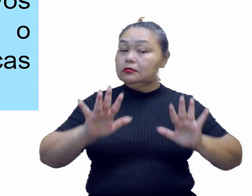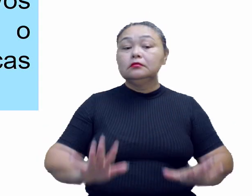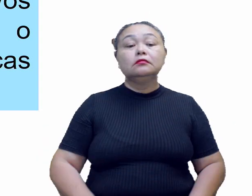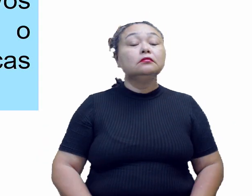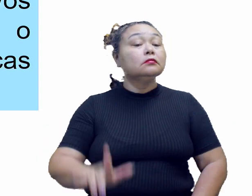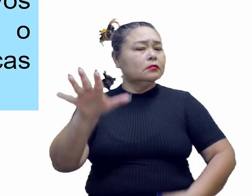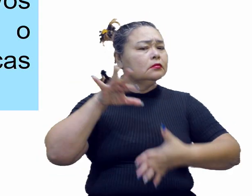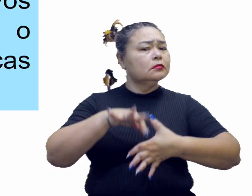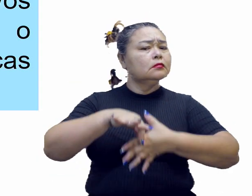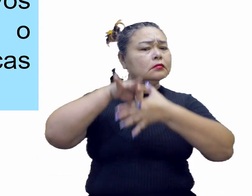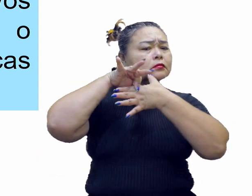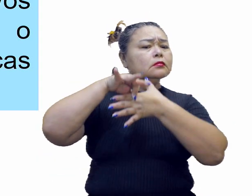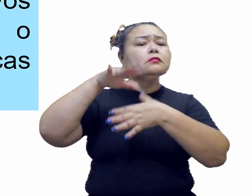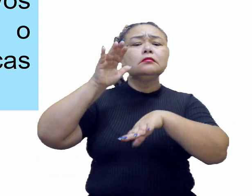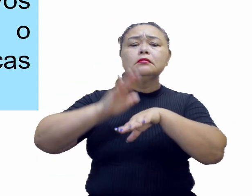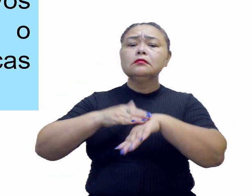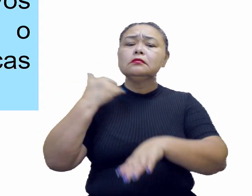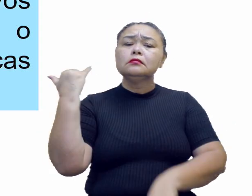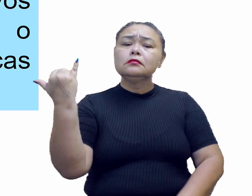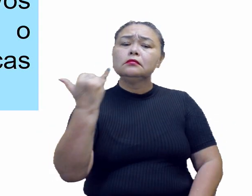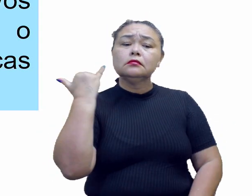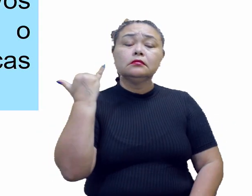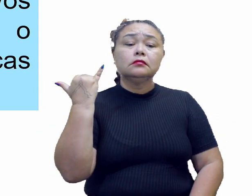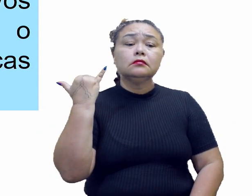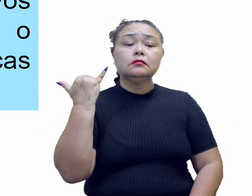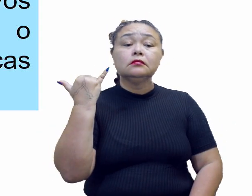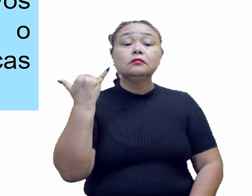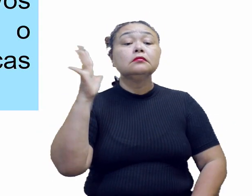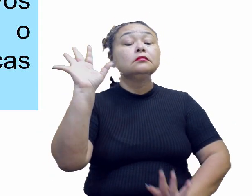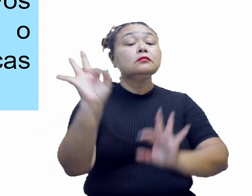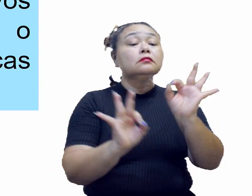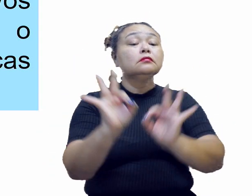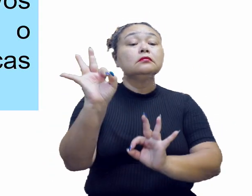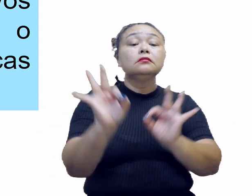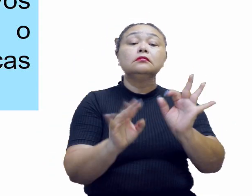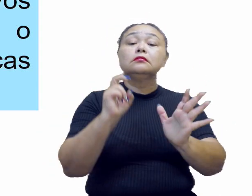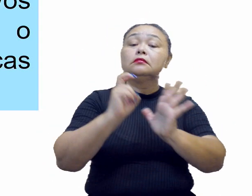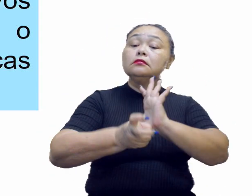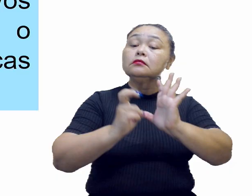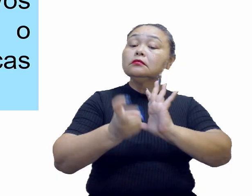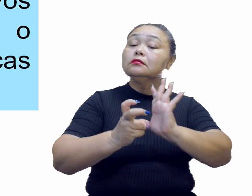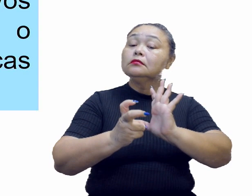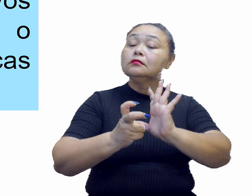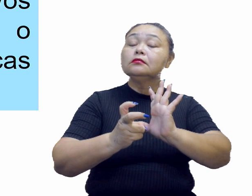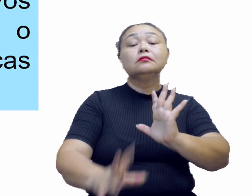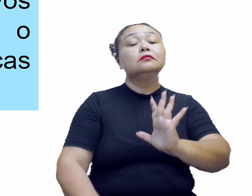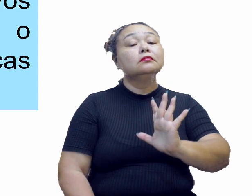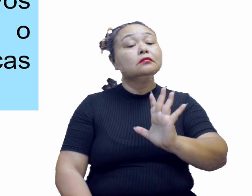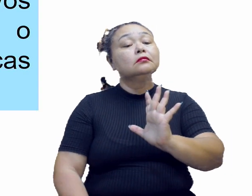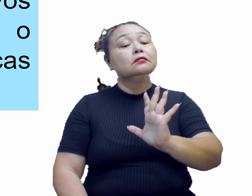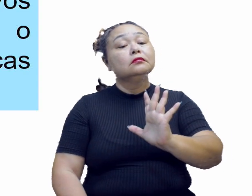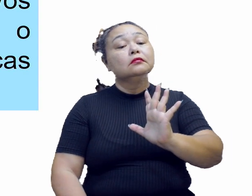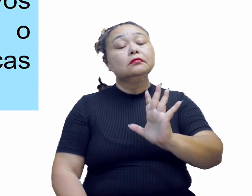E essas lideranças foram fundamentais para organizar os partidos políticos,